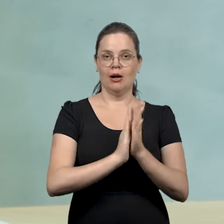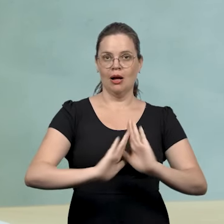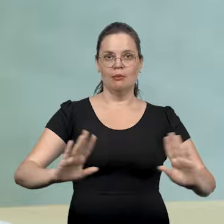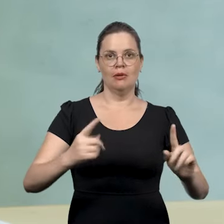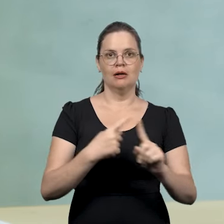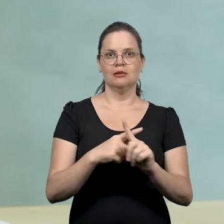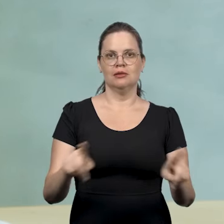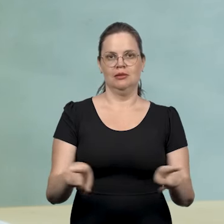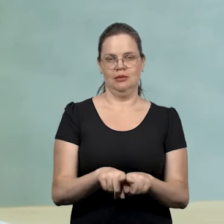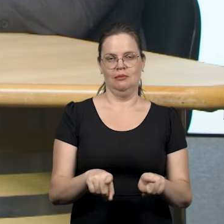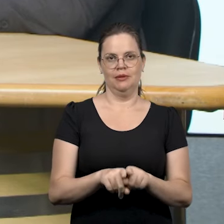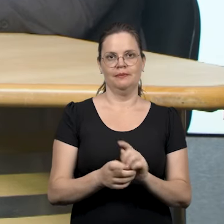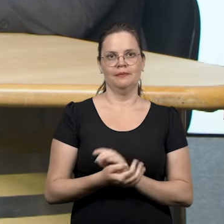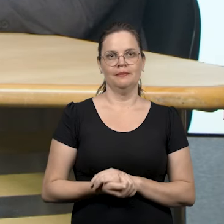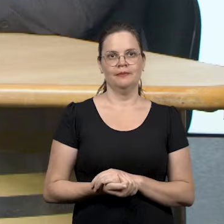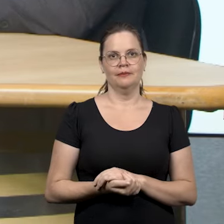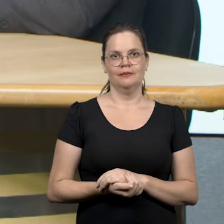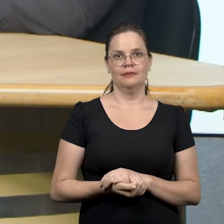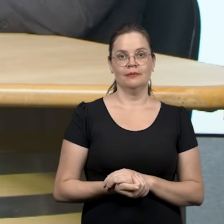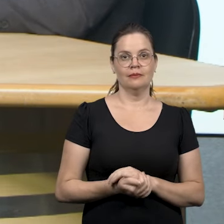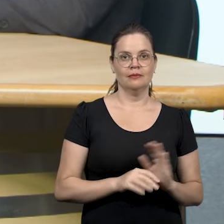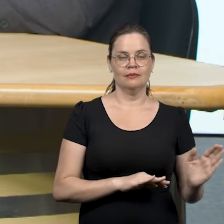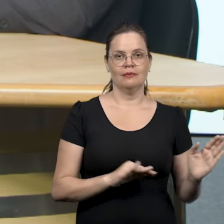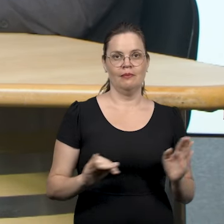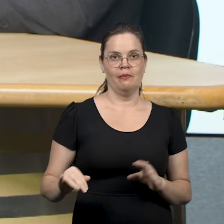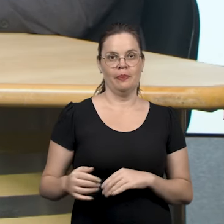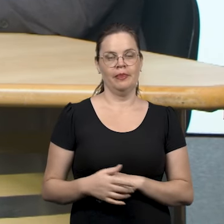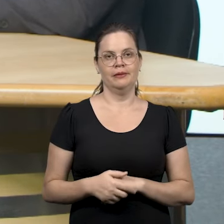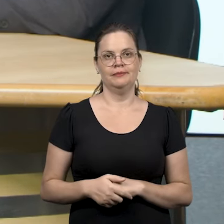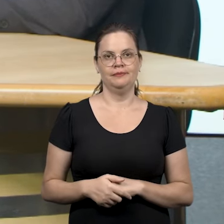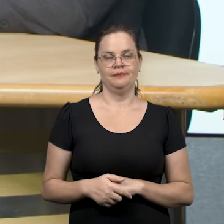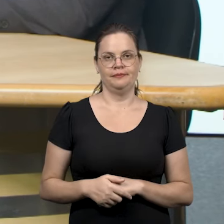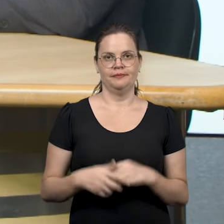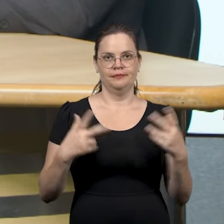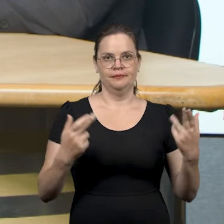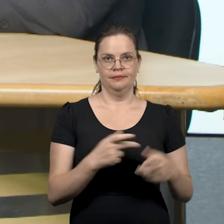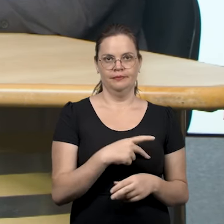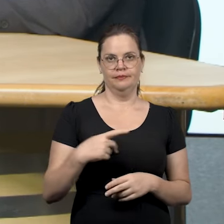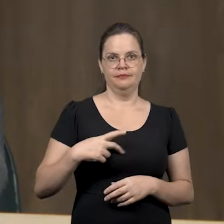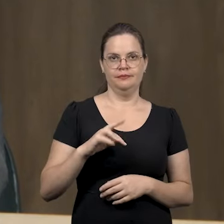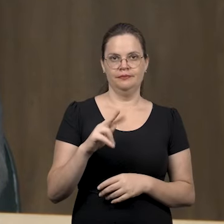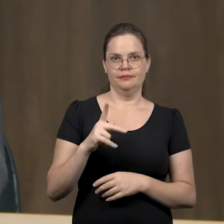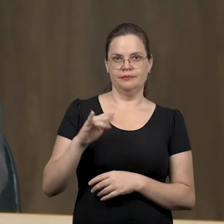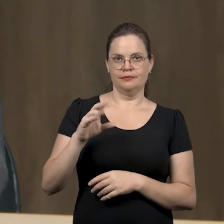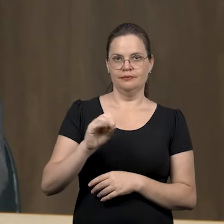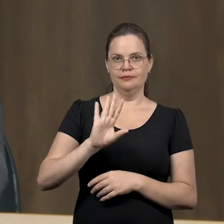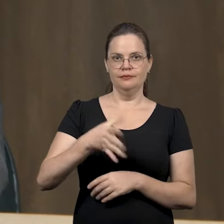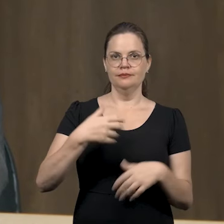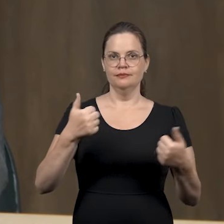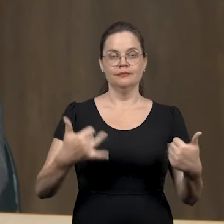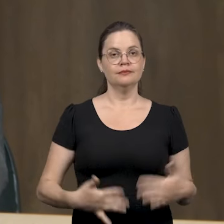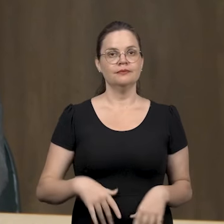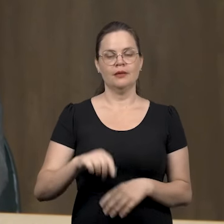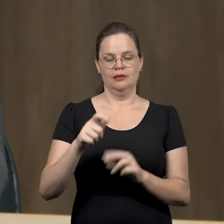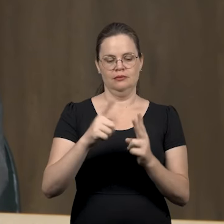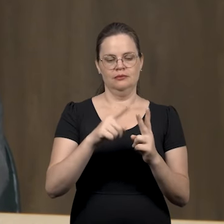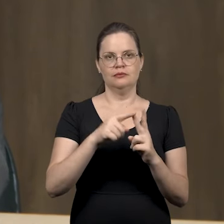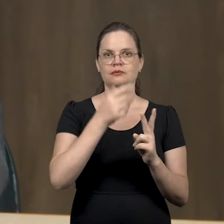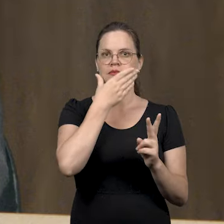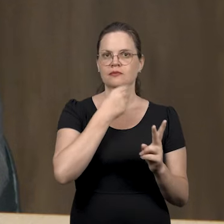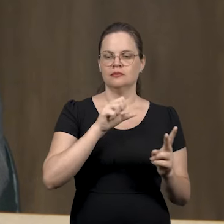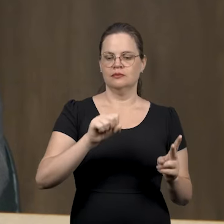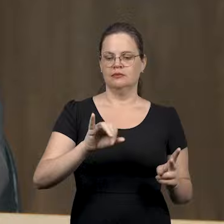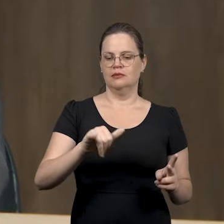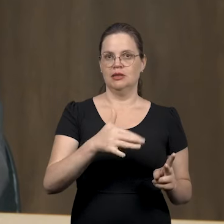constroem. Interessante que, conforme o pastor Tiago disse, Simão ele era zeloso